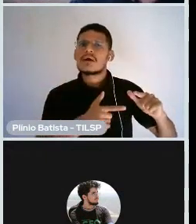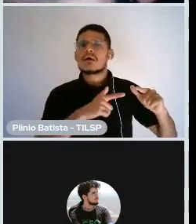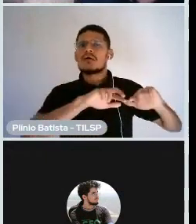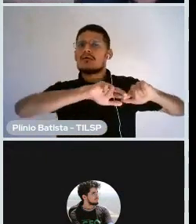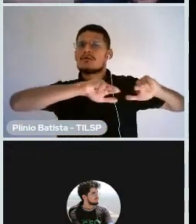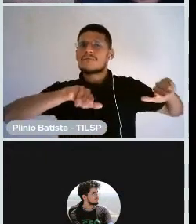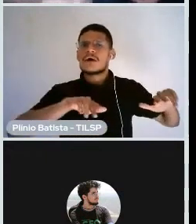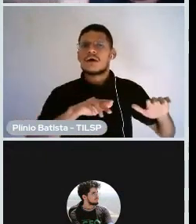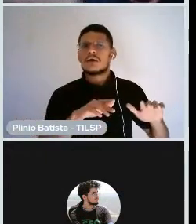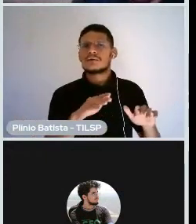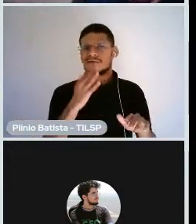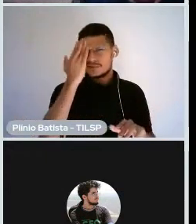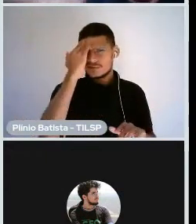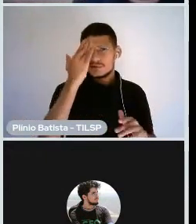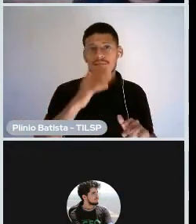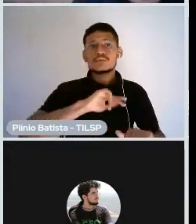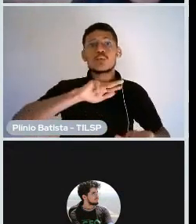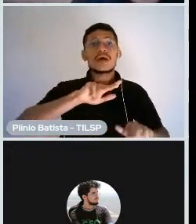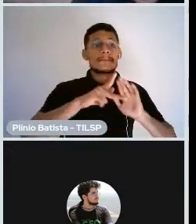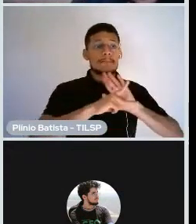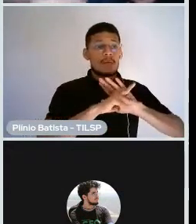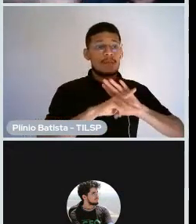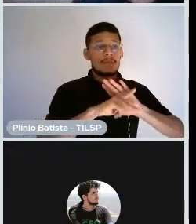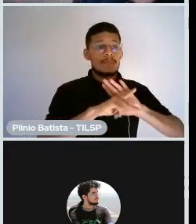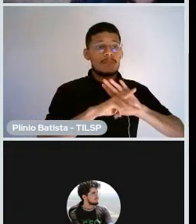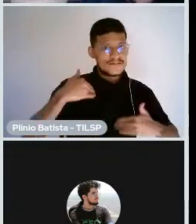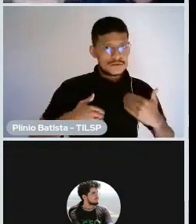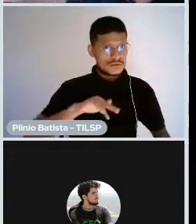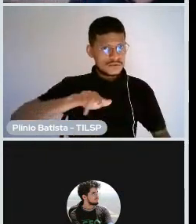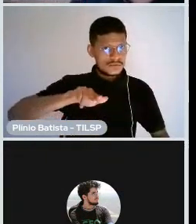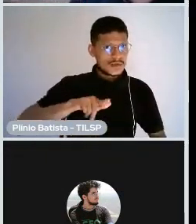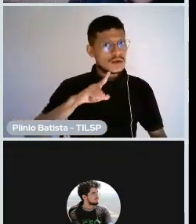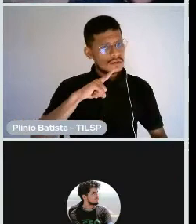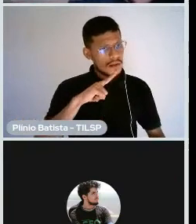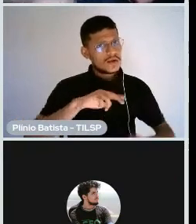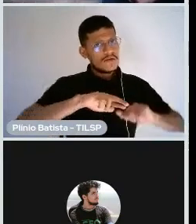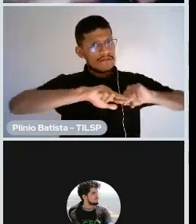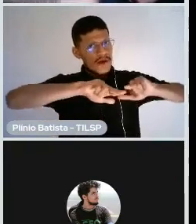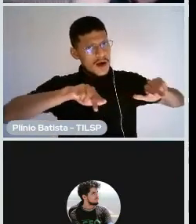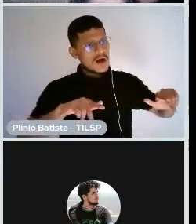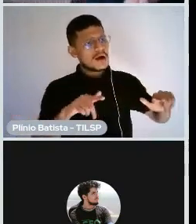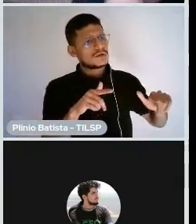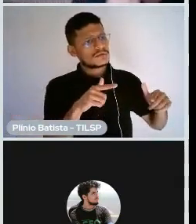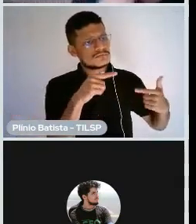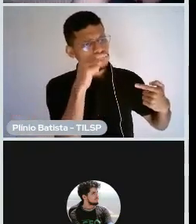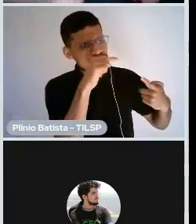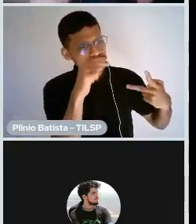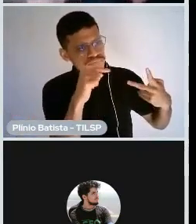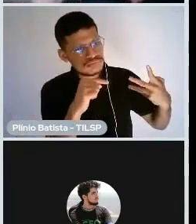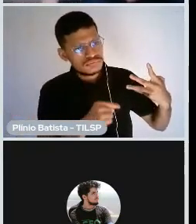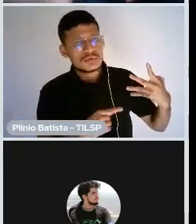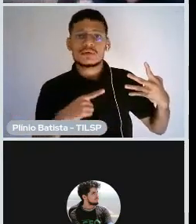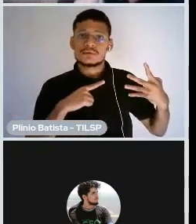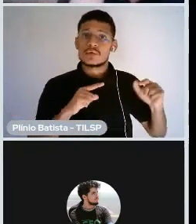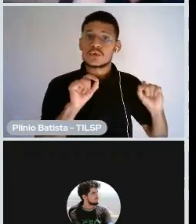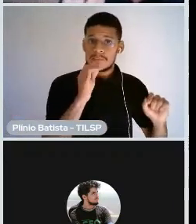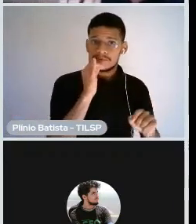ele não determina por si só uma etnia. Uma etnia são vários fatores. Uma etnia ela pode vir carregada de